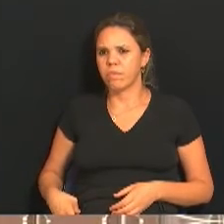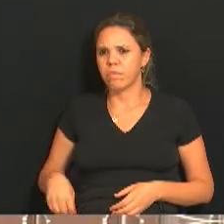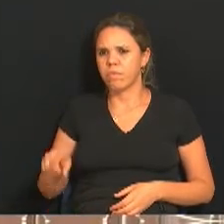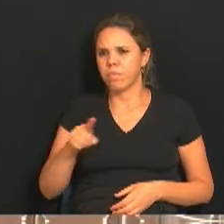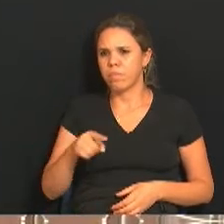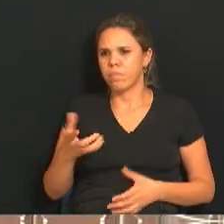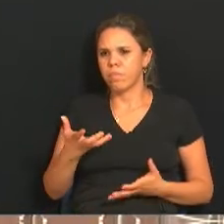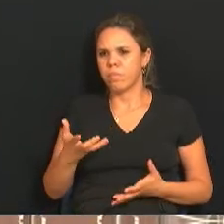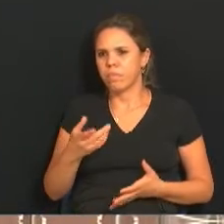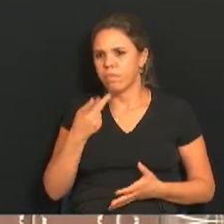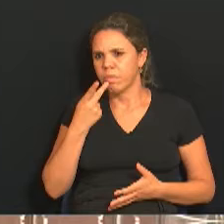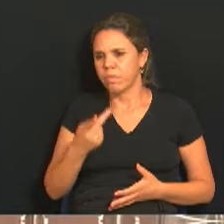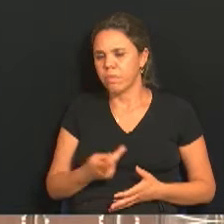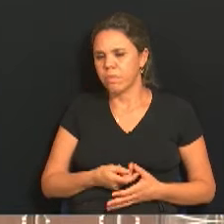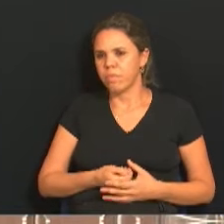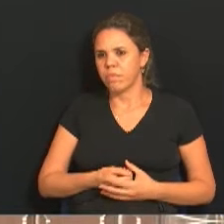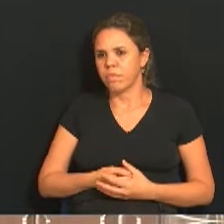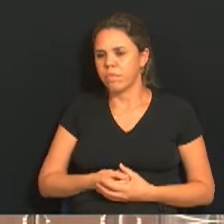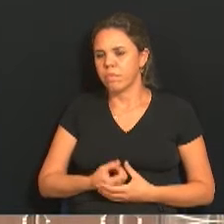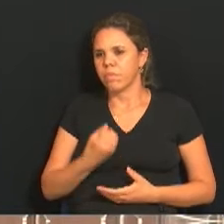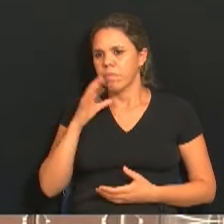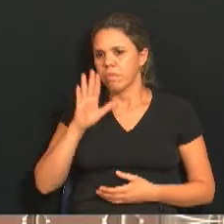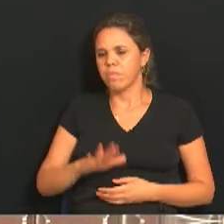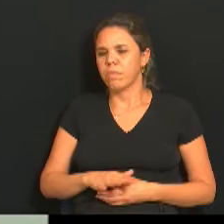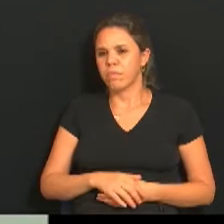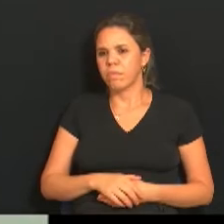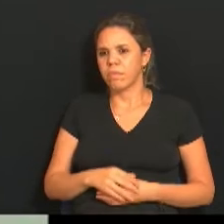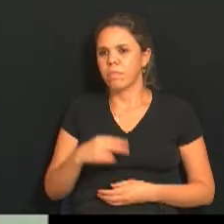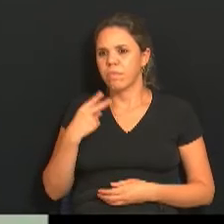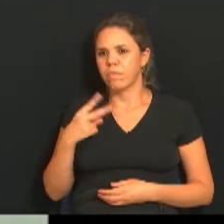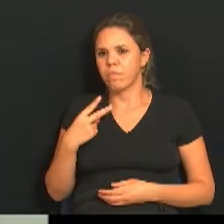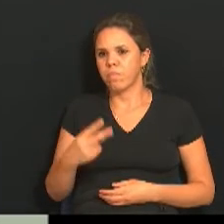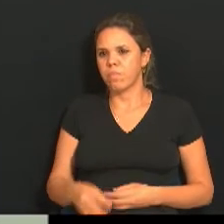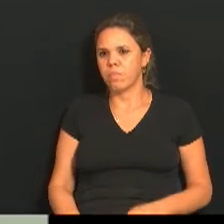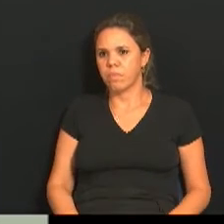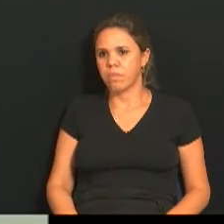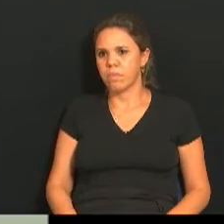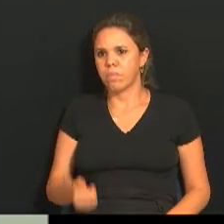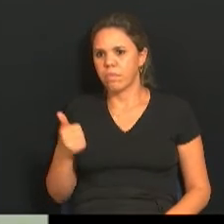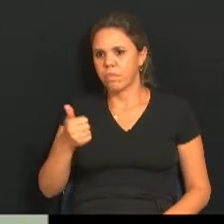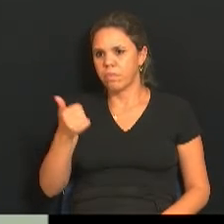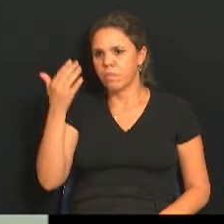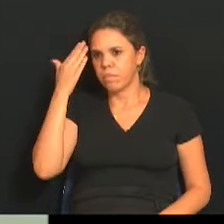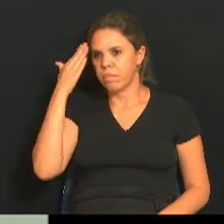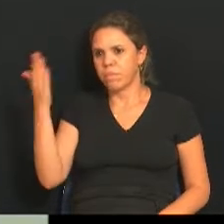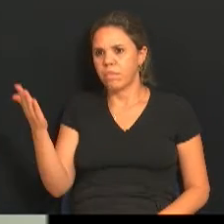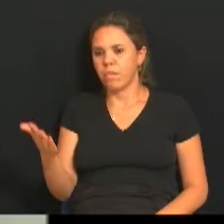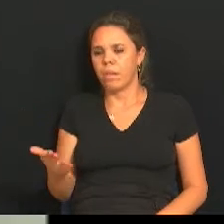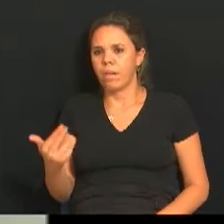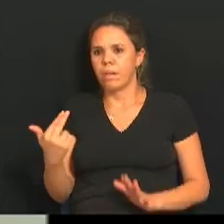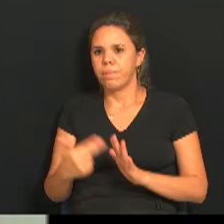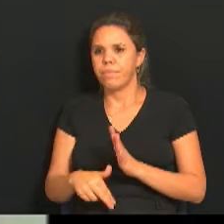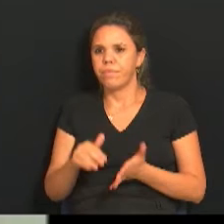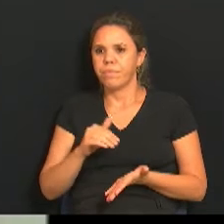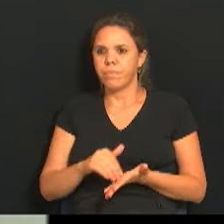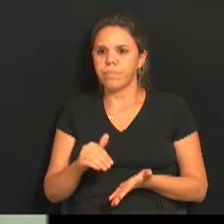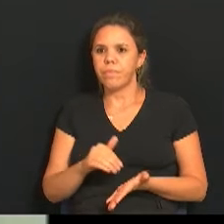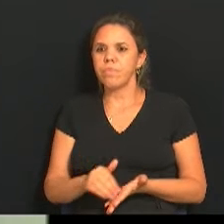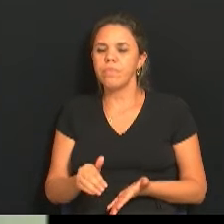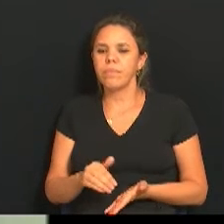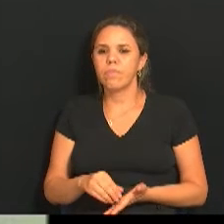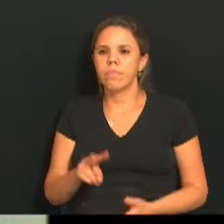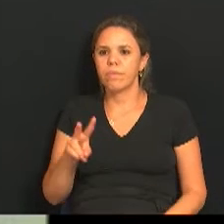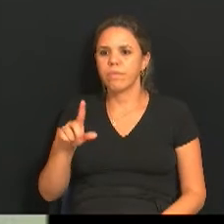prefere? Boa tarde, vereador. Primeiro, queria agradecer, em nome da secretária Vandecleia,